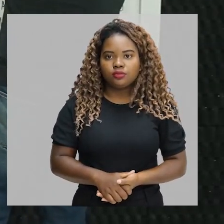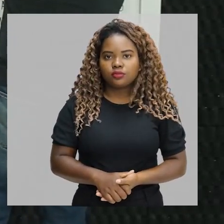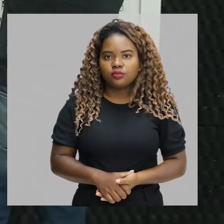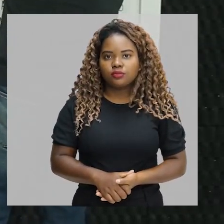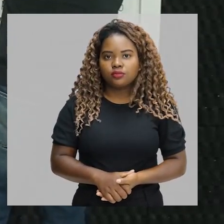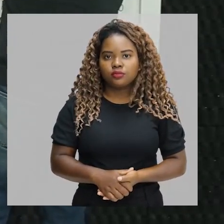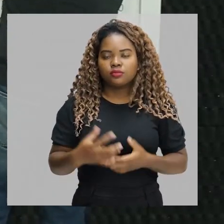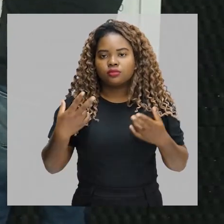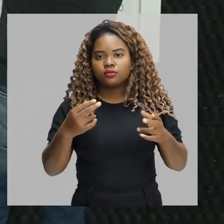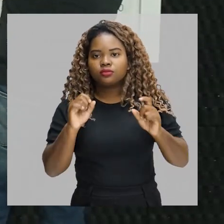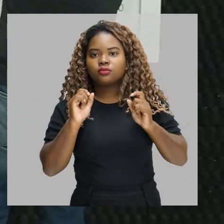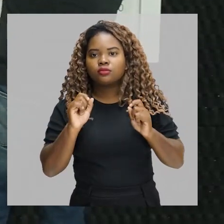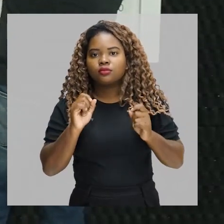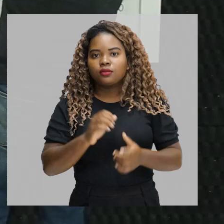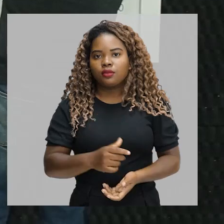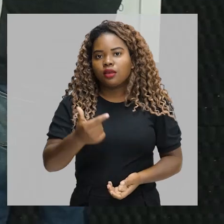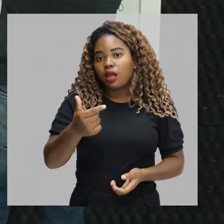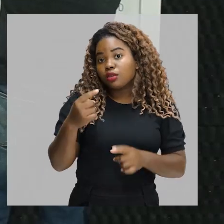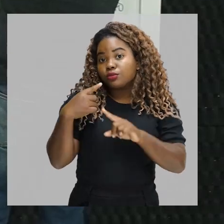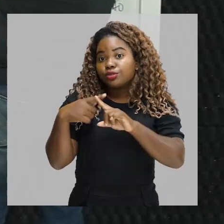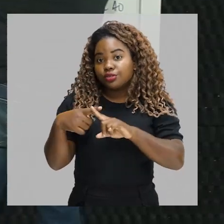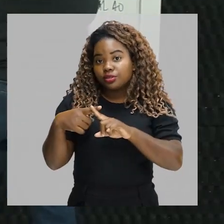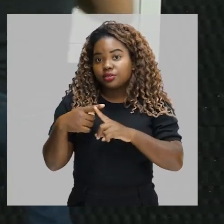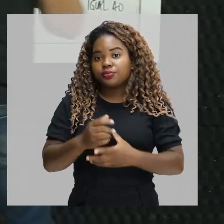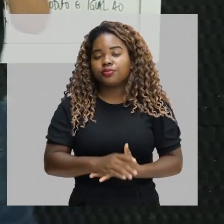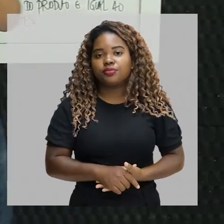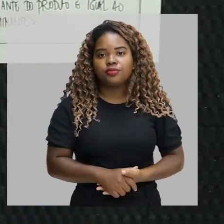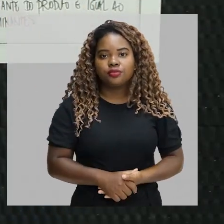Essa aqui vai ser igual a 2x.